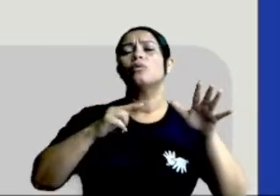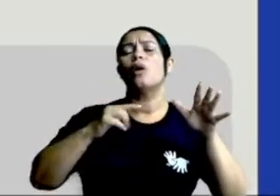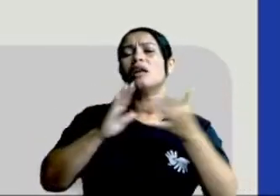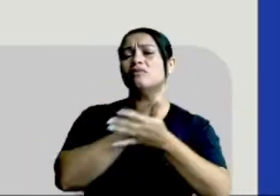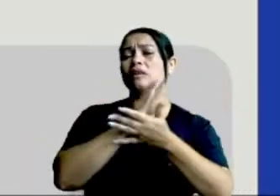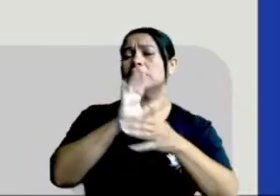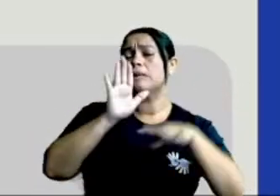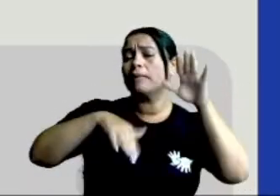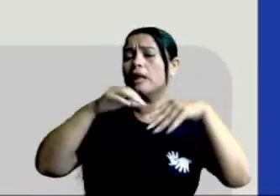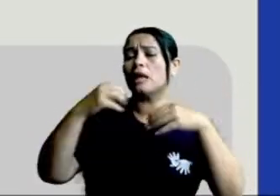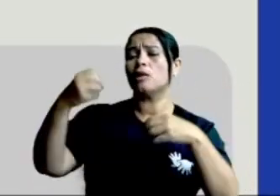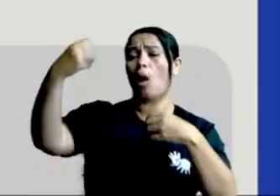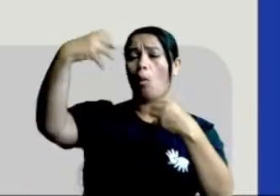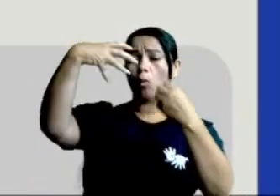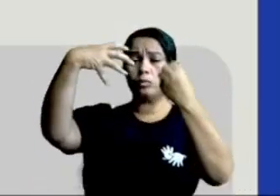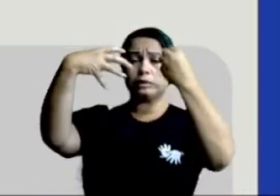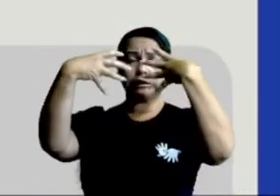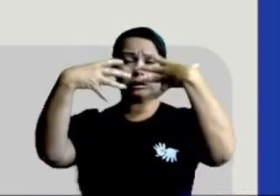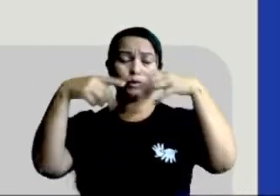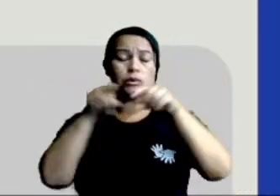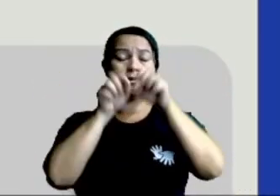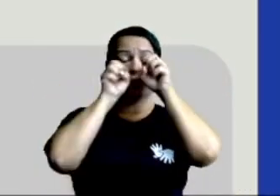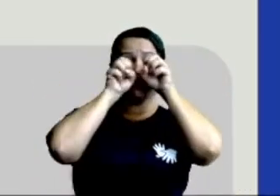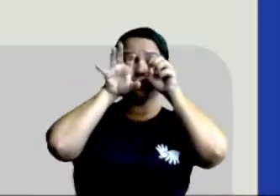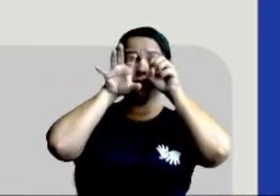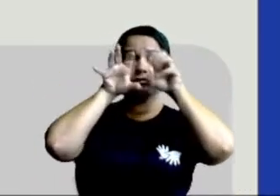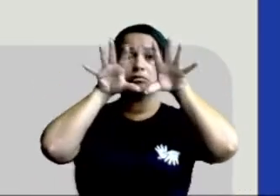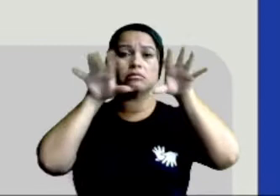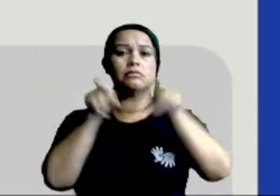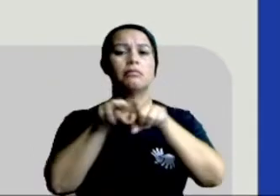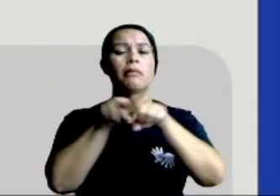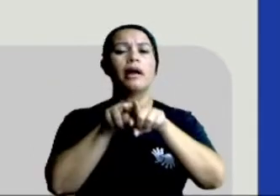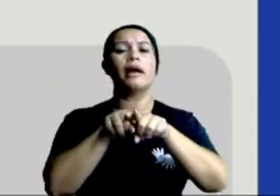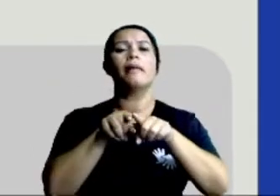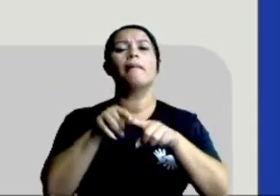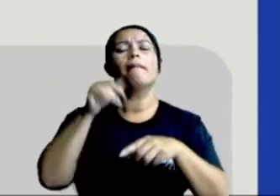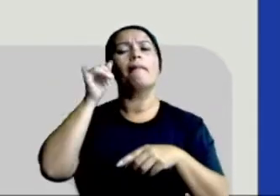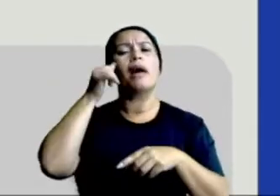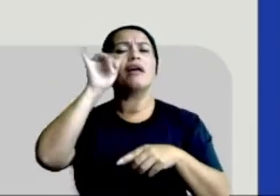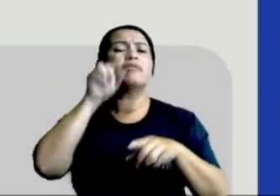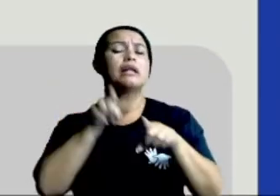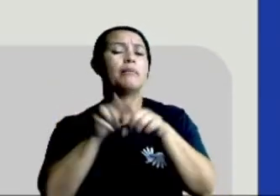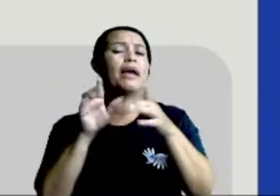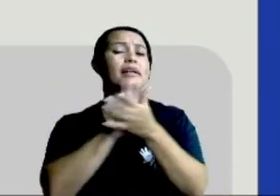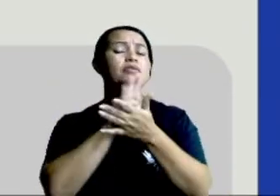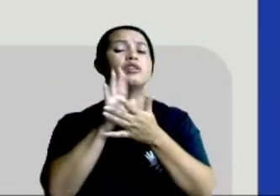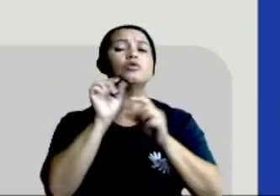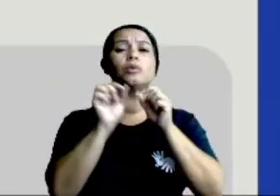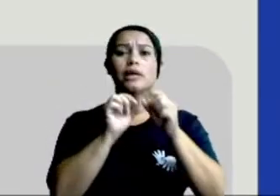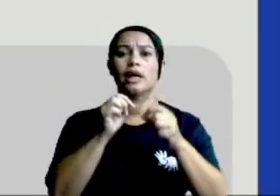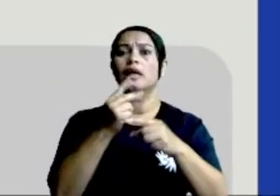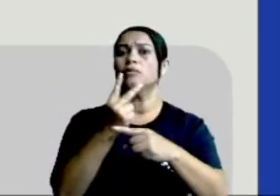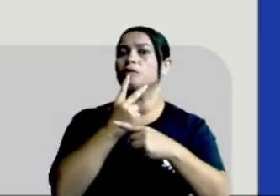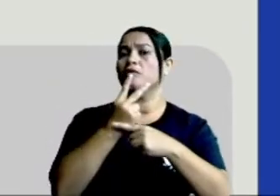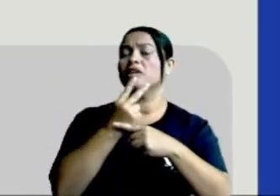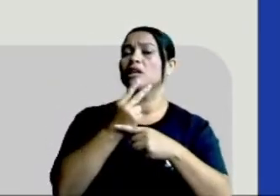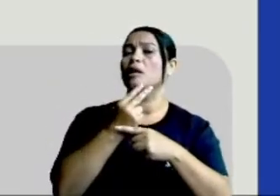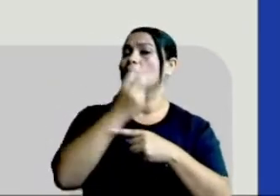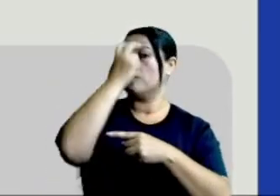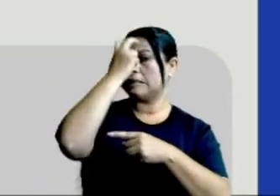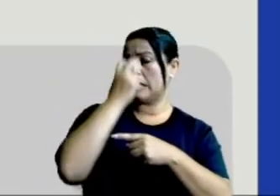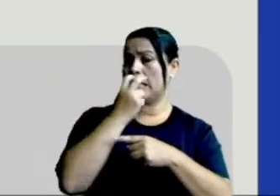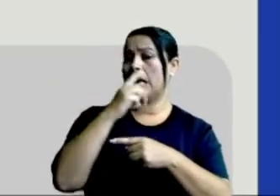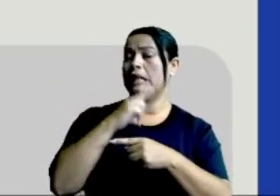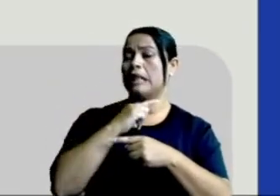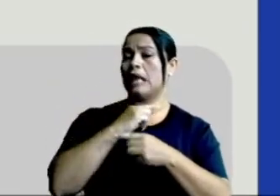penetra nossos olhos. Isso para nos prevenir contra uma possível cegueira por conta do excesso de